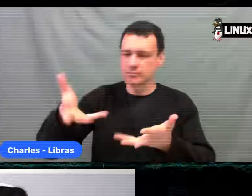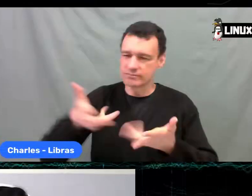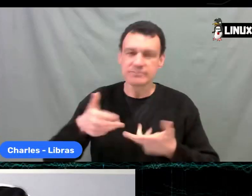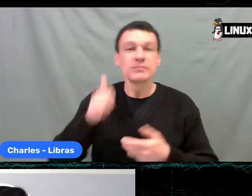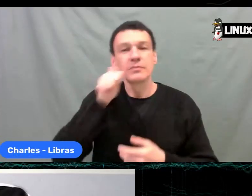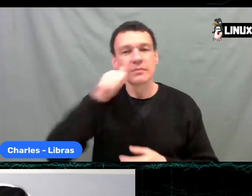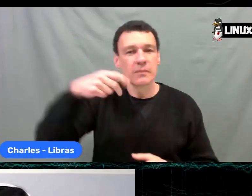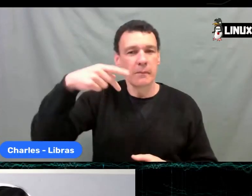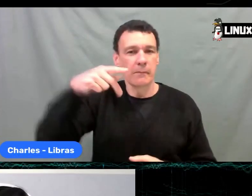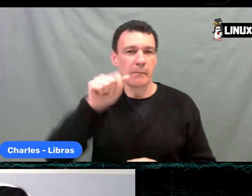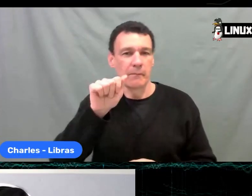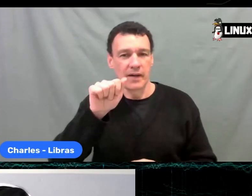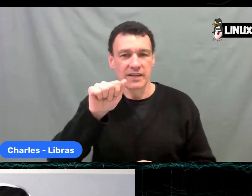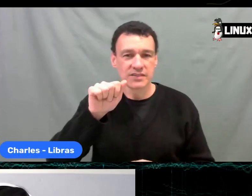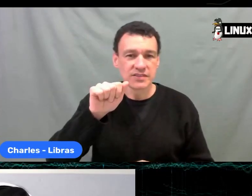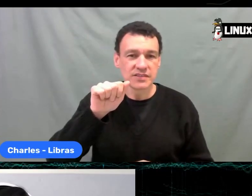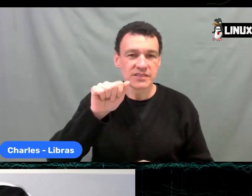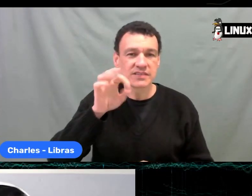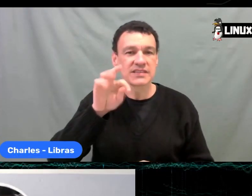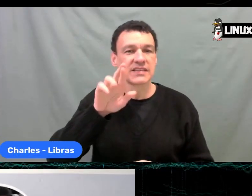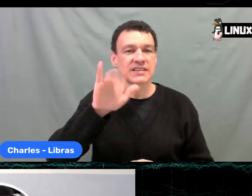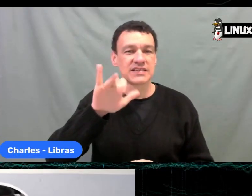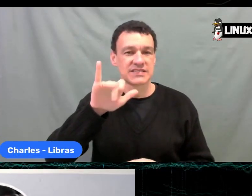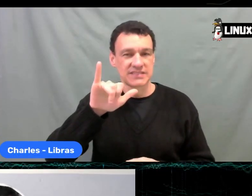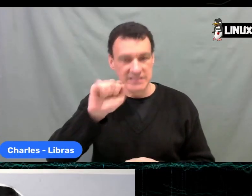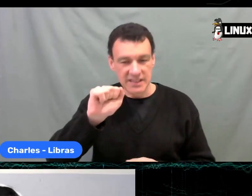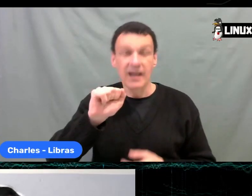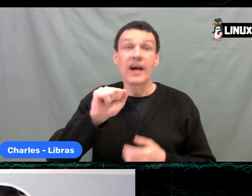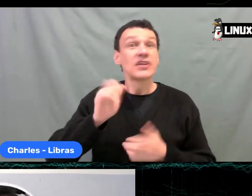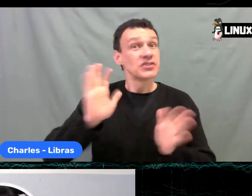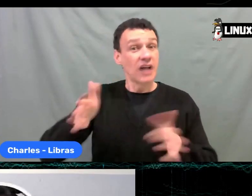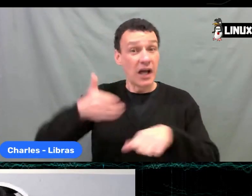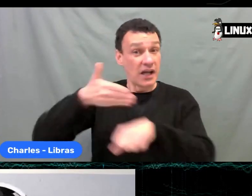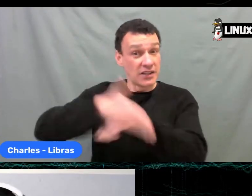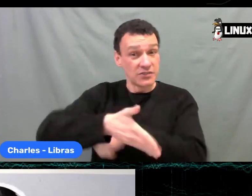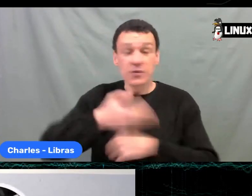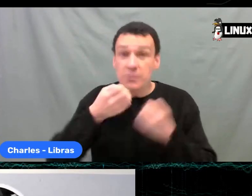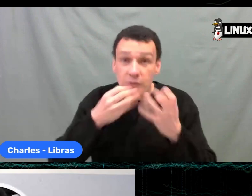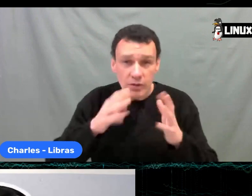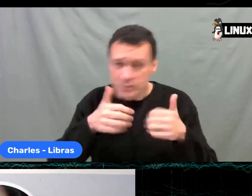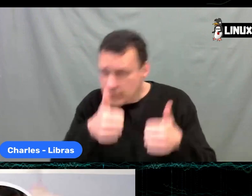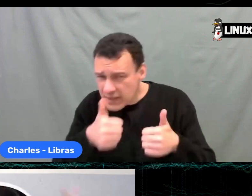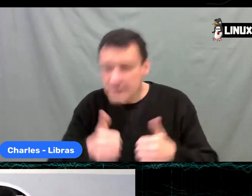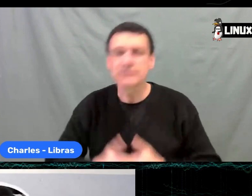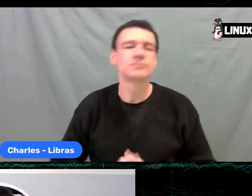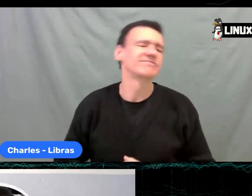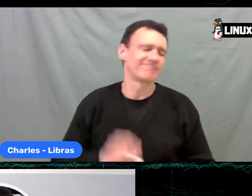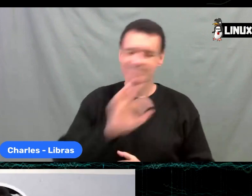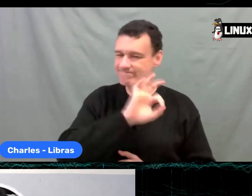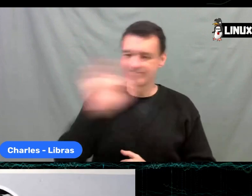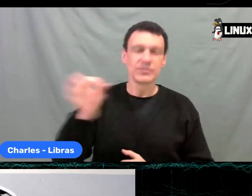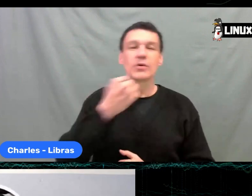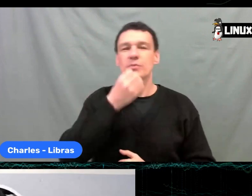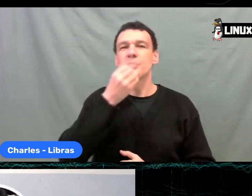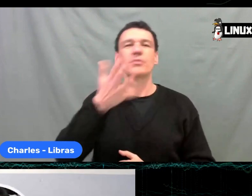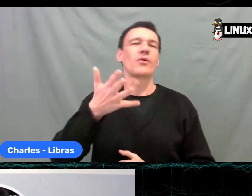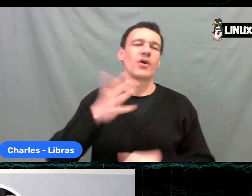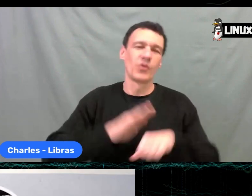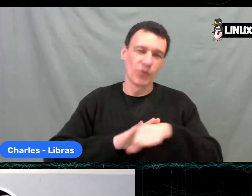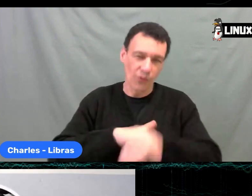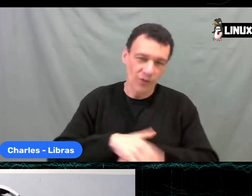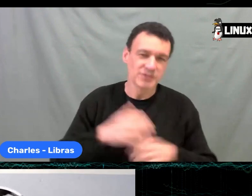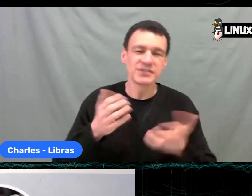Olha só a Paty aparecendo aqui já. Tudo tranquilo, Paty? Tudo. Boa noite, galera. Bom dia para quem é para onde já